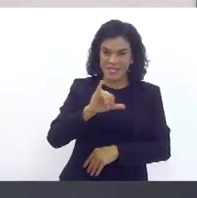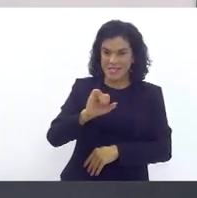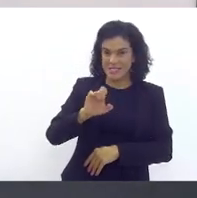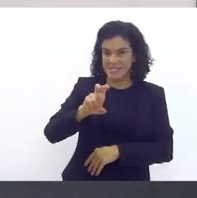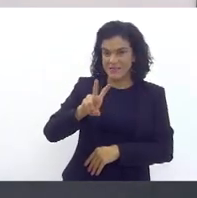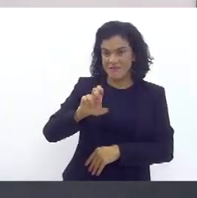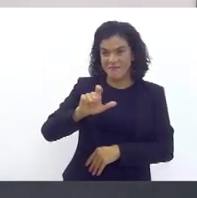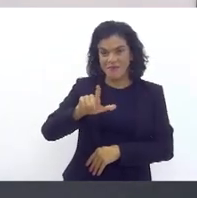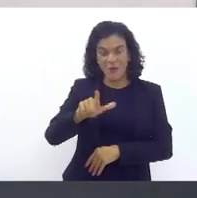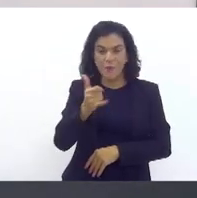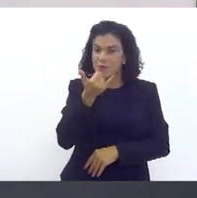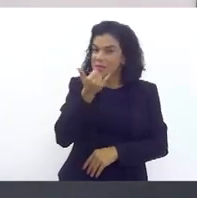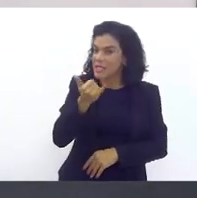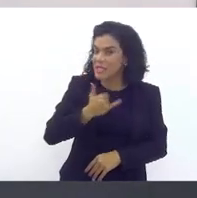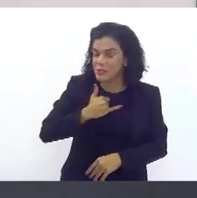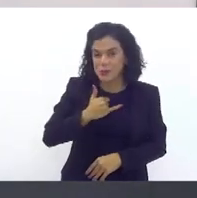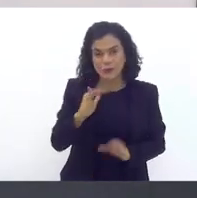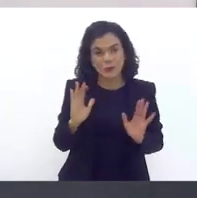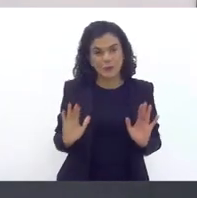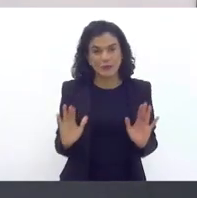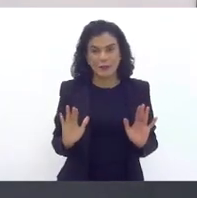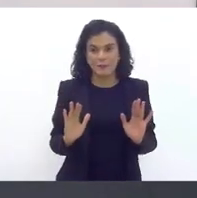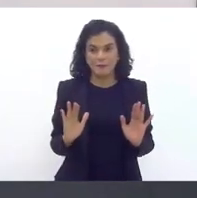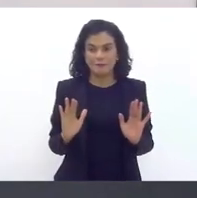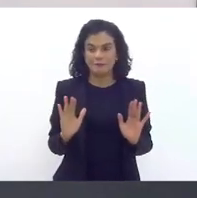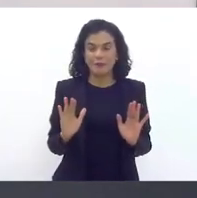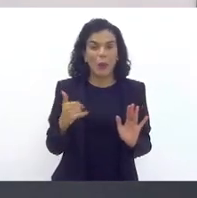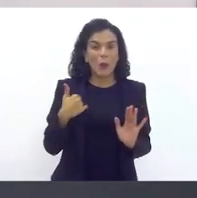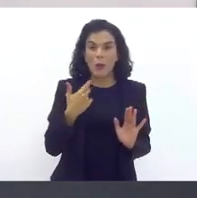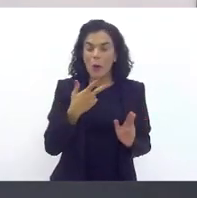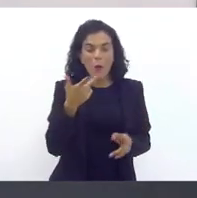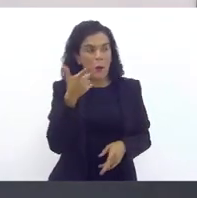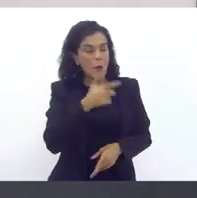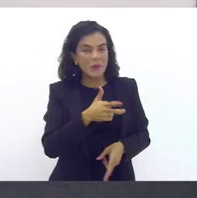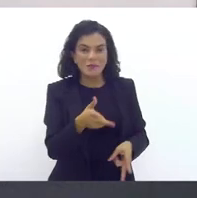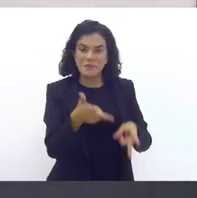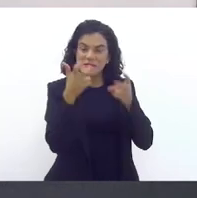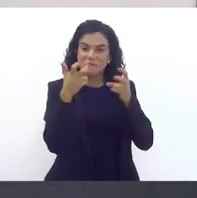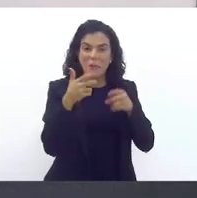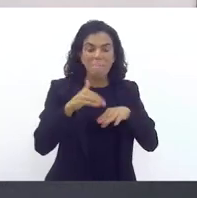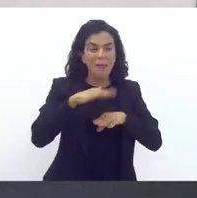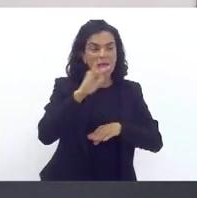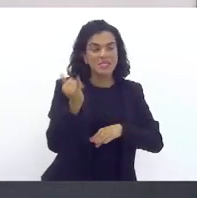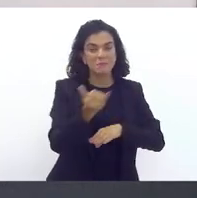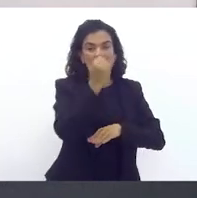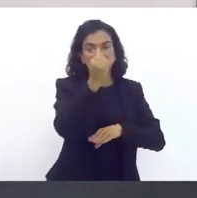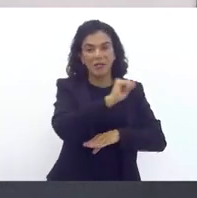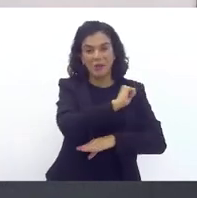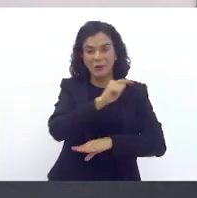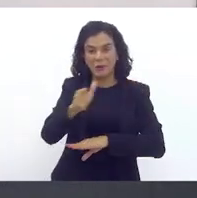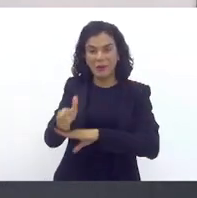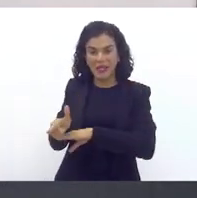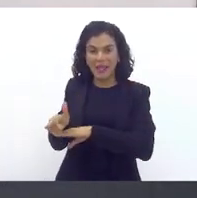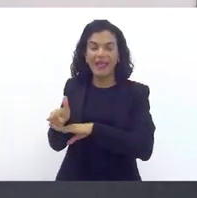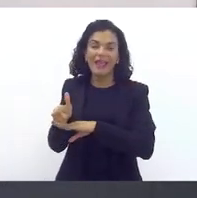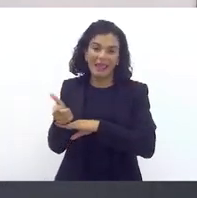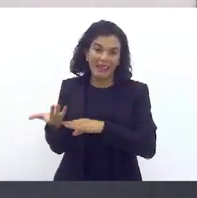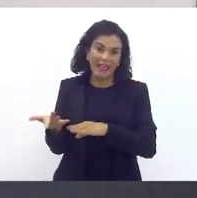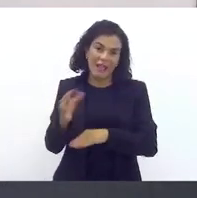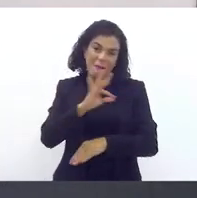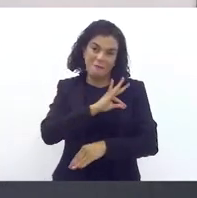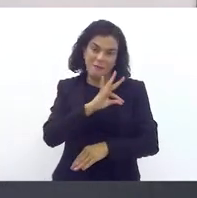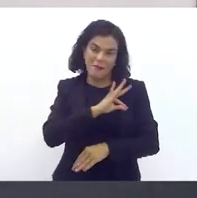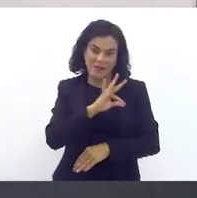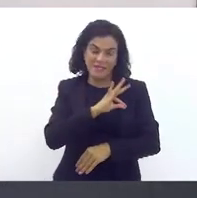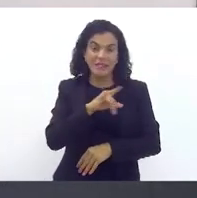desculpe, mas não consigo ver sobre a relevância. E, se a gente sair daqui e fizer uma enquete